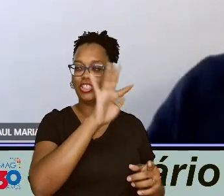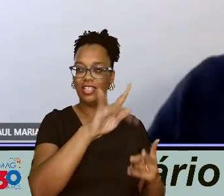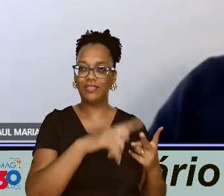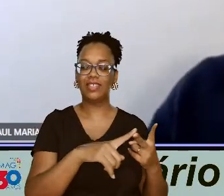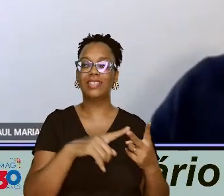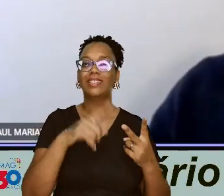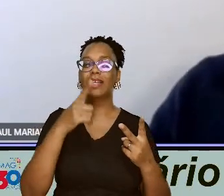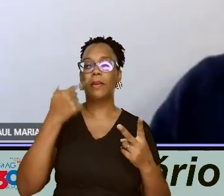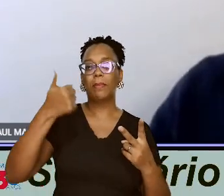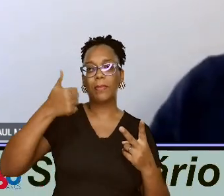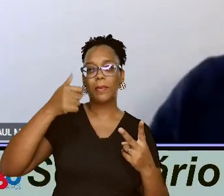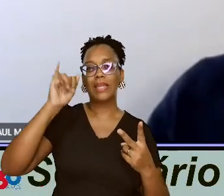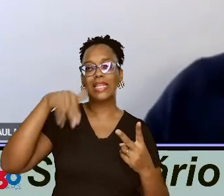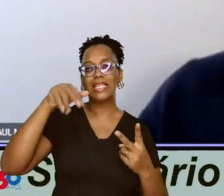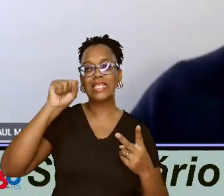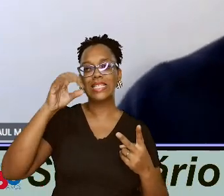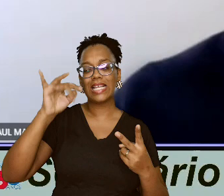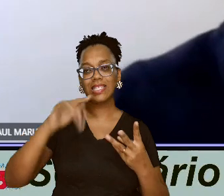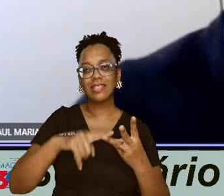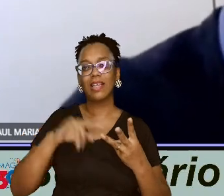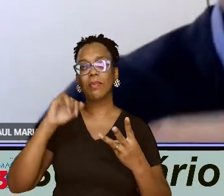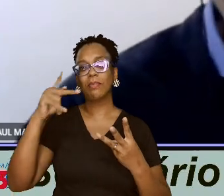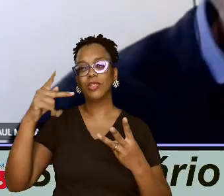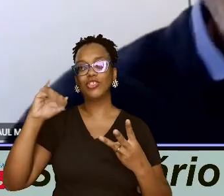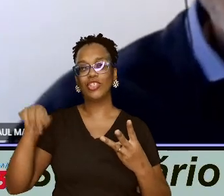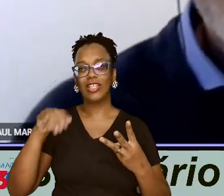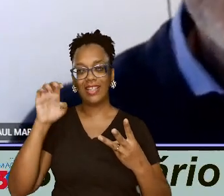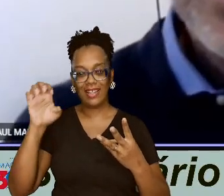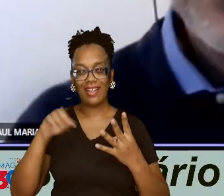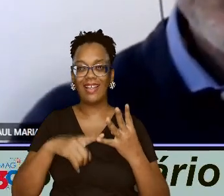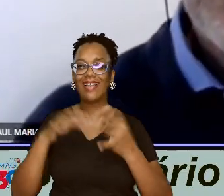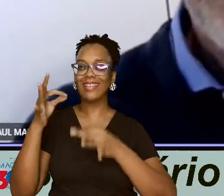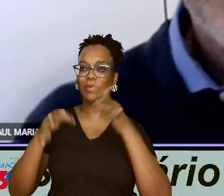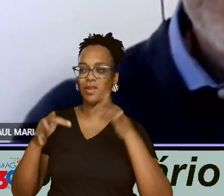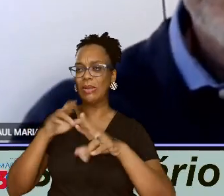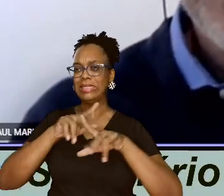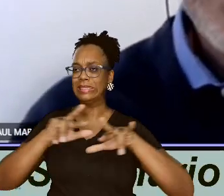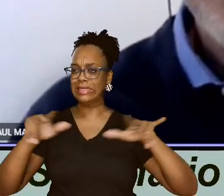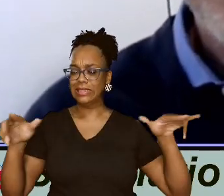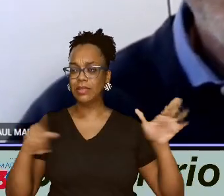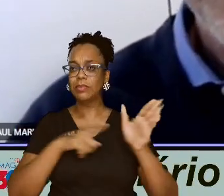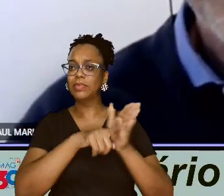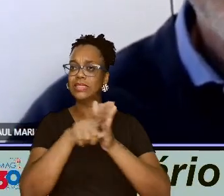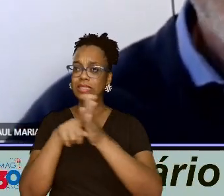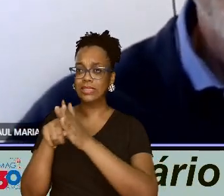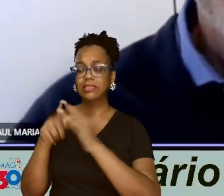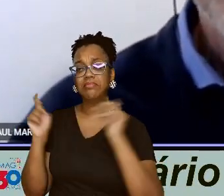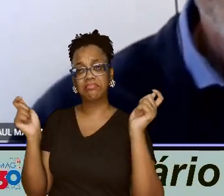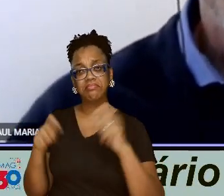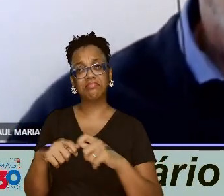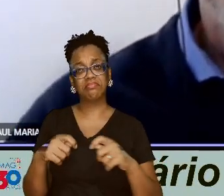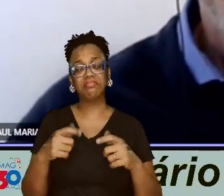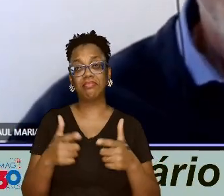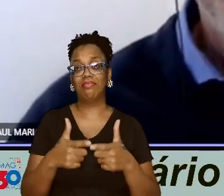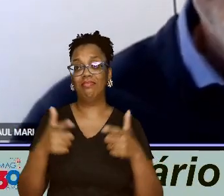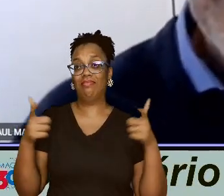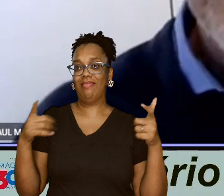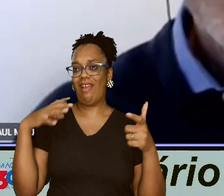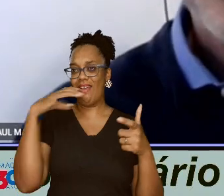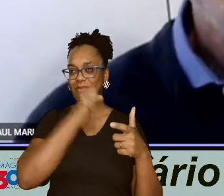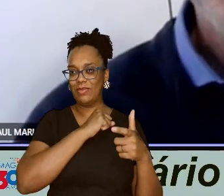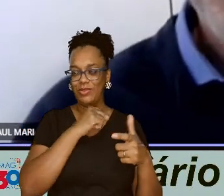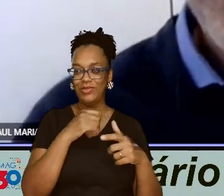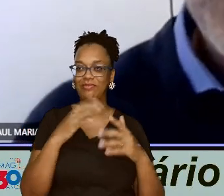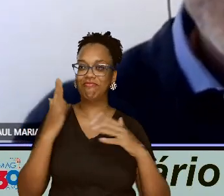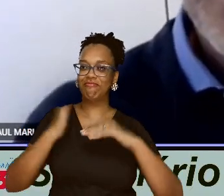do PJE, do sistema CIAPRO do tribunal, e enfim, essa pesquisa vai ter possibilidade de ser feita com maior rapidez, maior